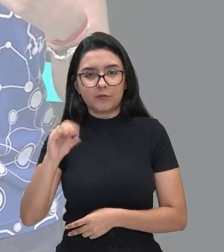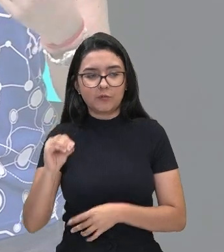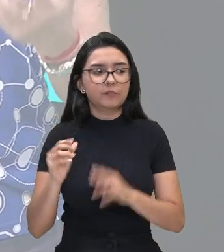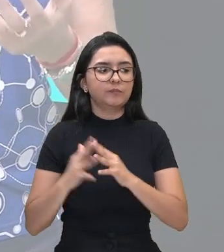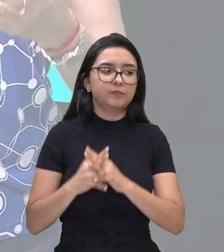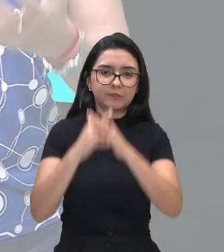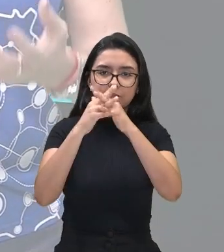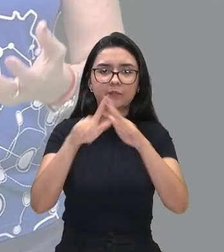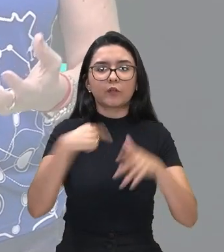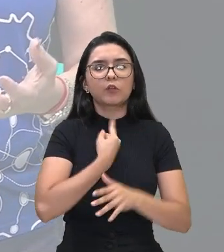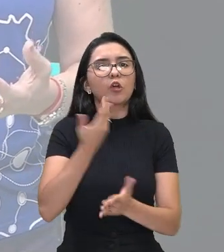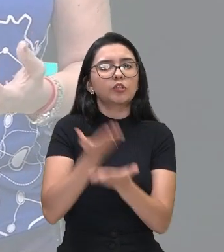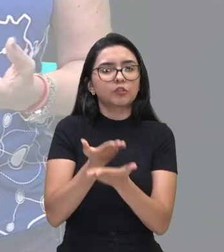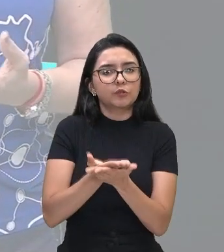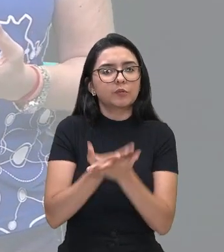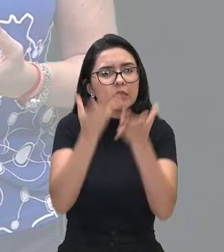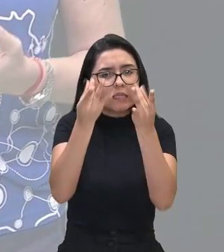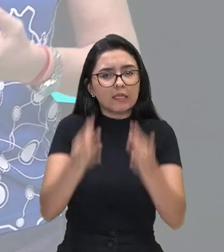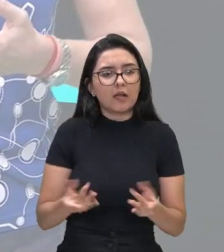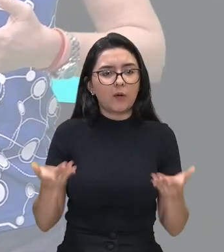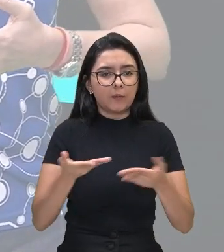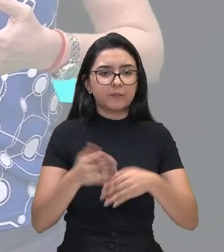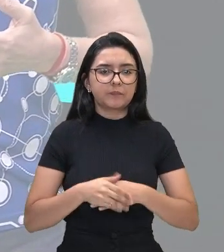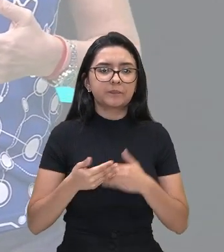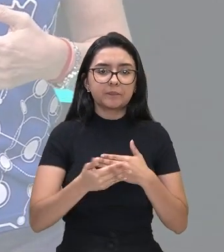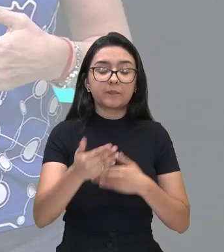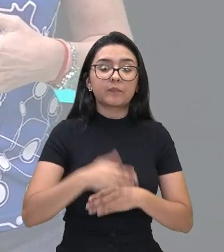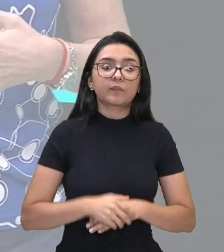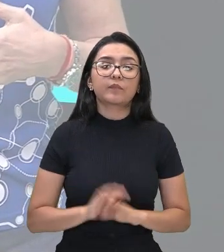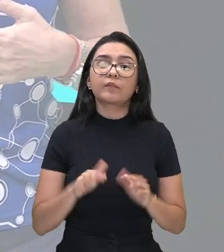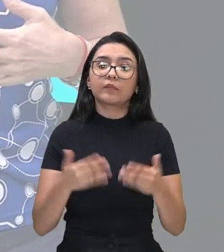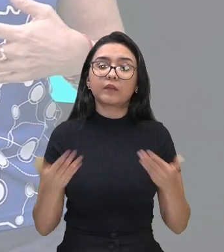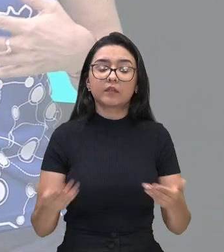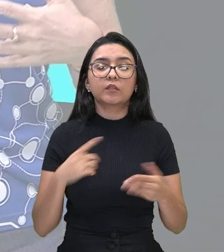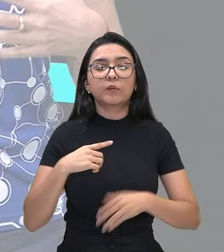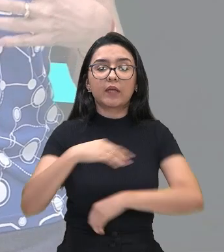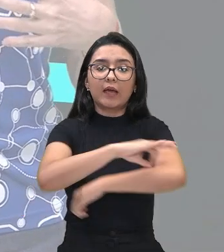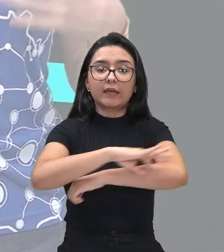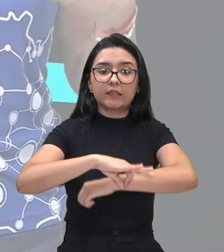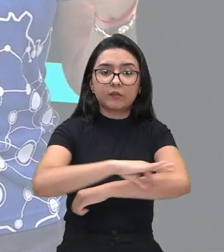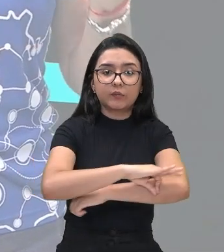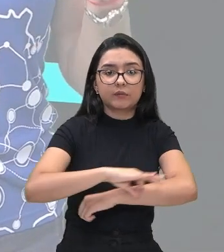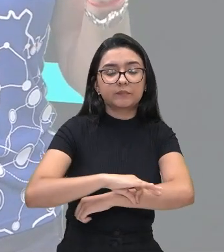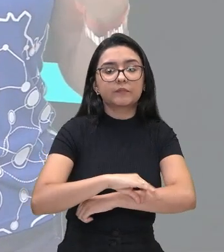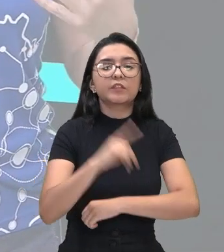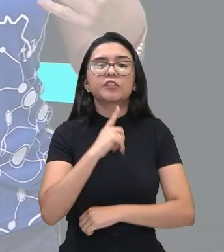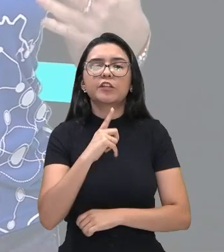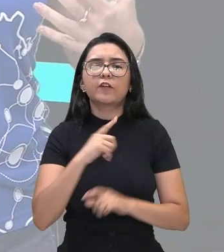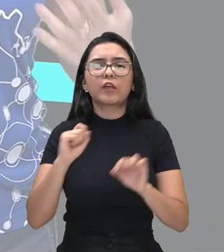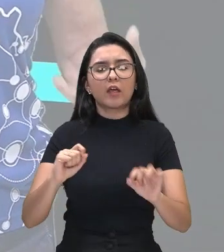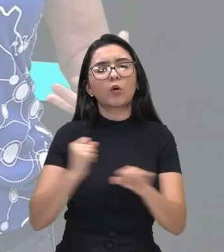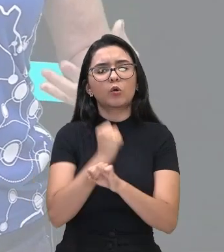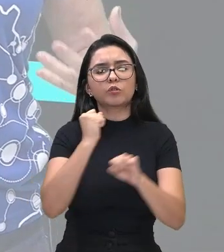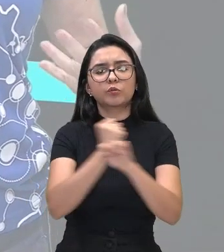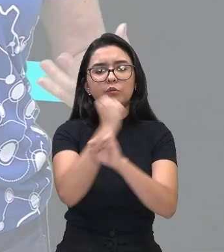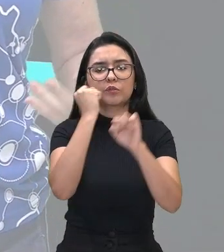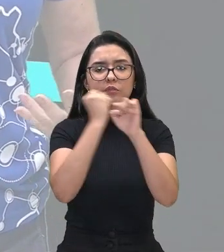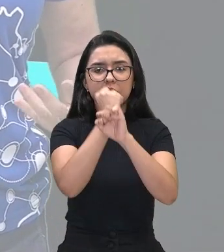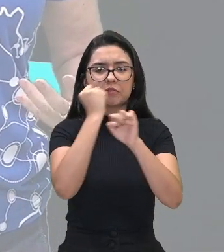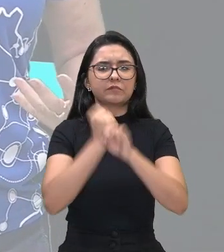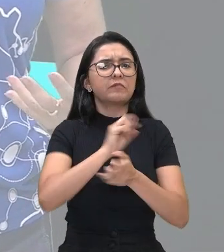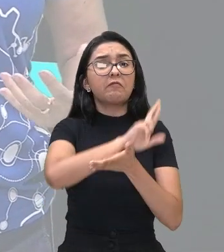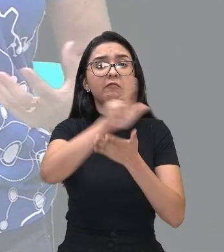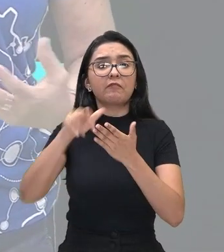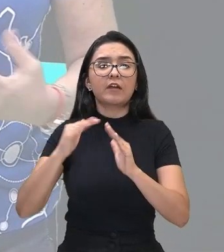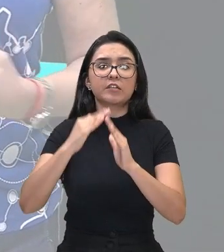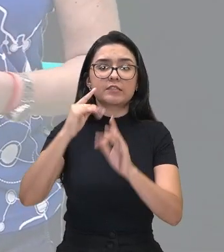a gente vai estudar com detalhes. Então, na arquitetura, houve a construção de muitas